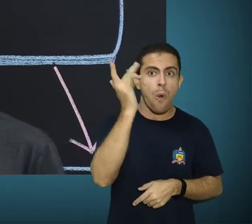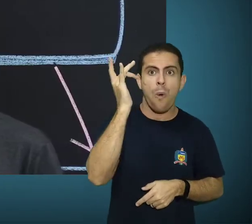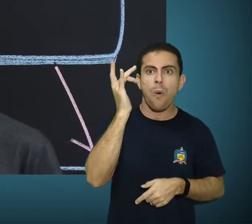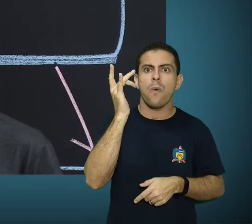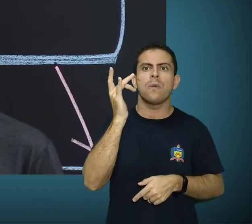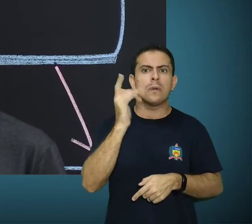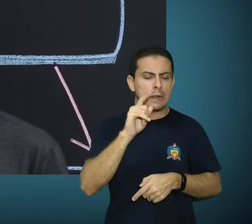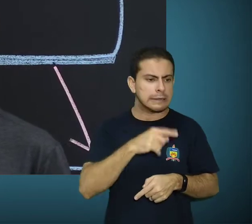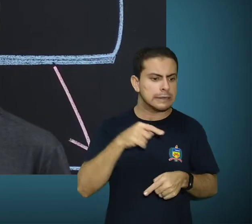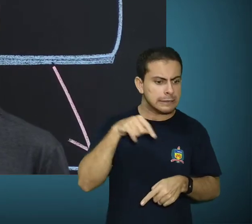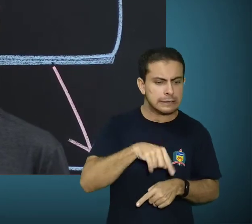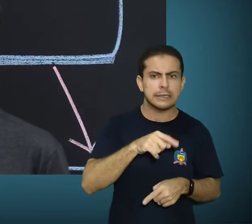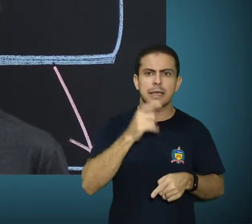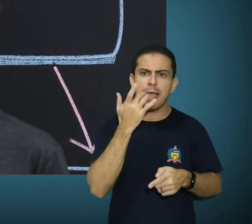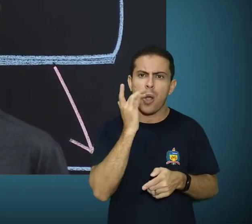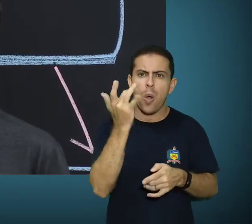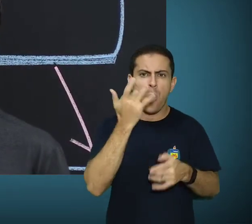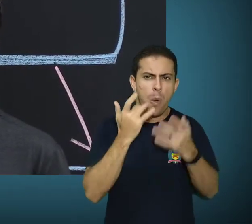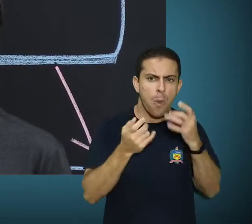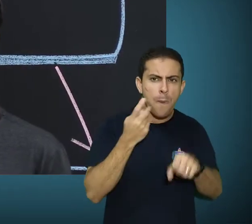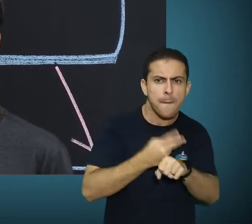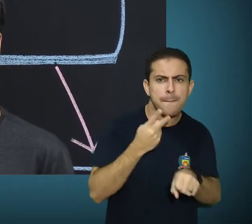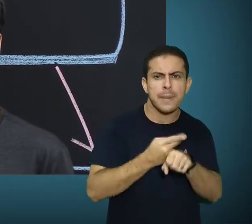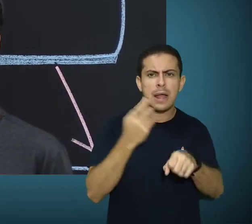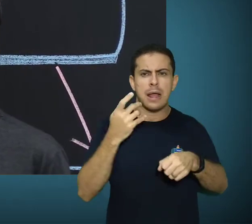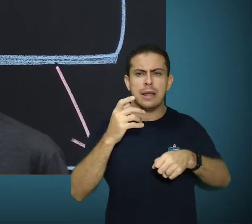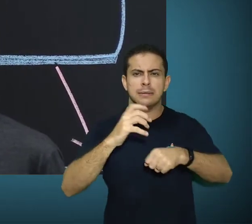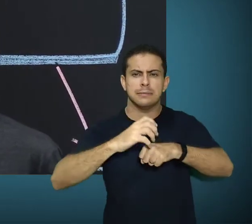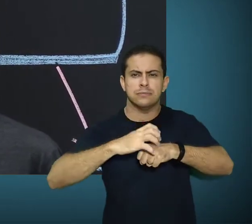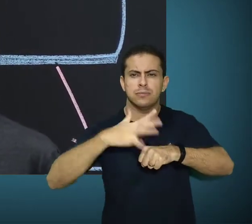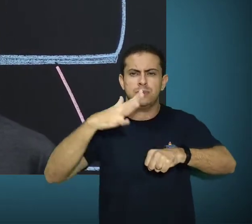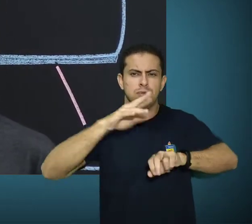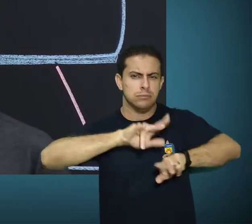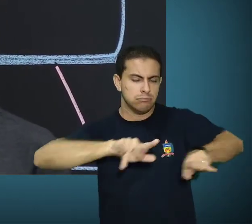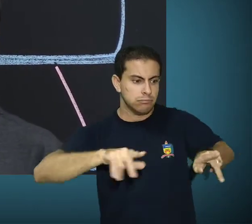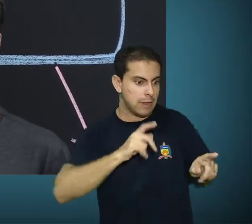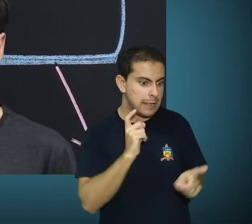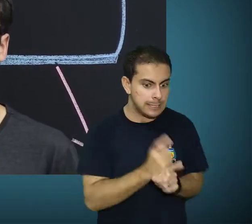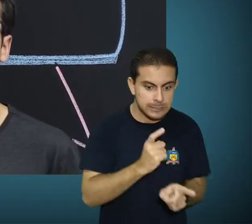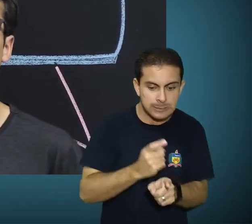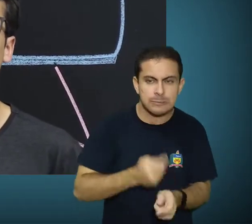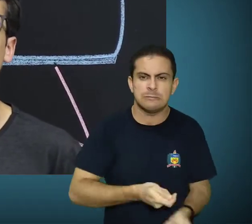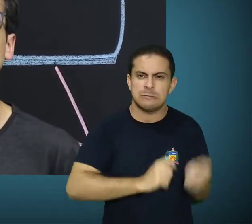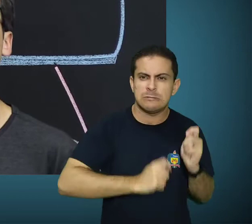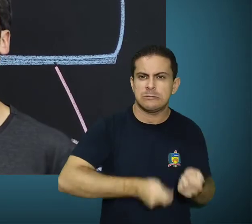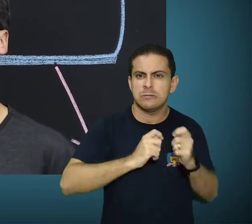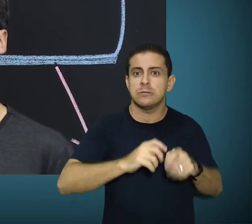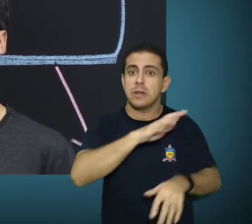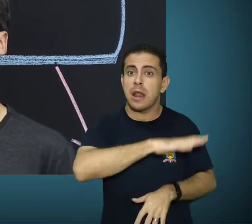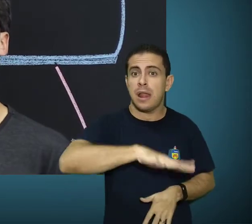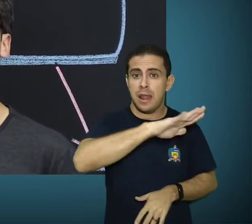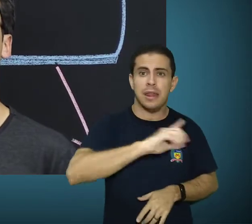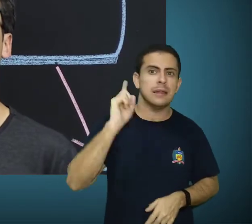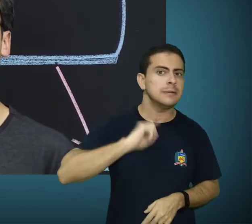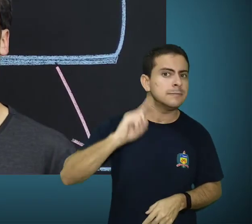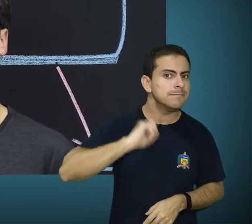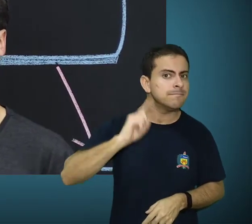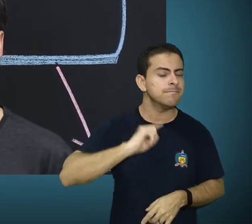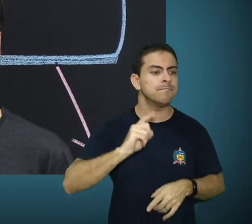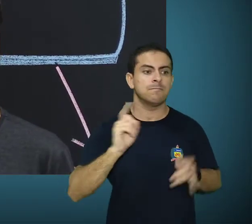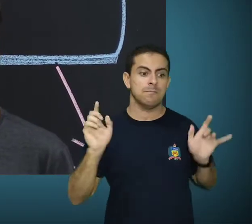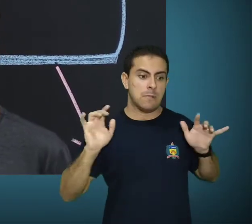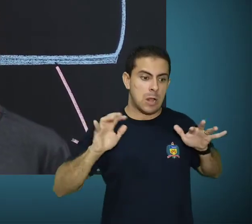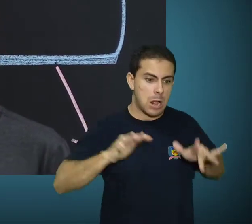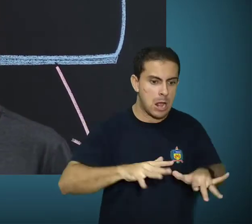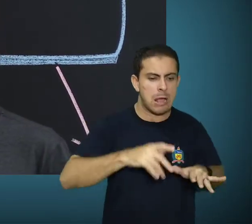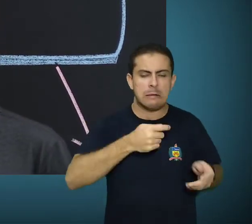Foi o momento em que a atividade mineradora de ouro e prata, diamantes, estava em alta, A população da região das Minas tinha